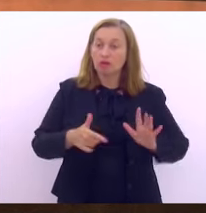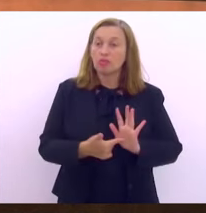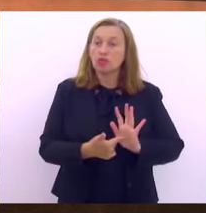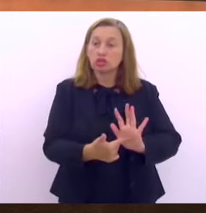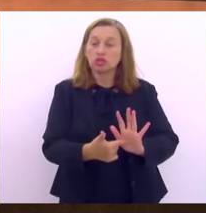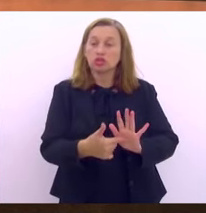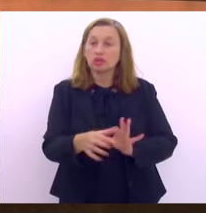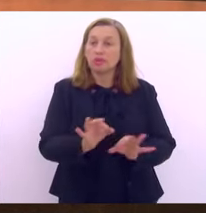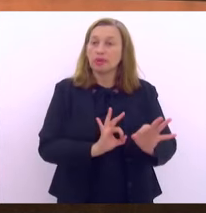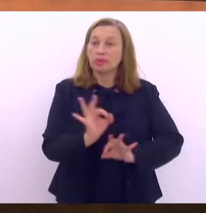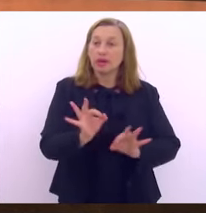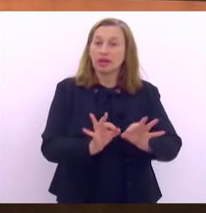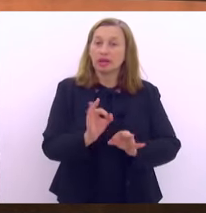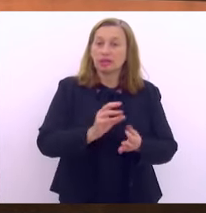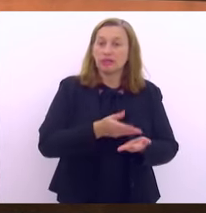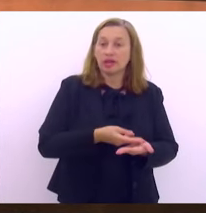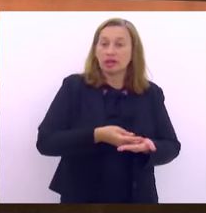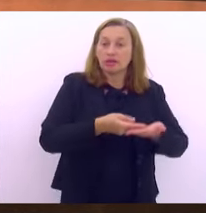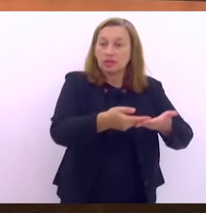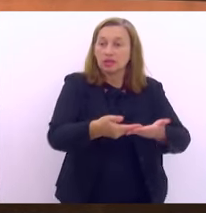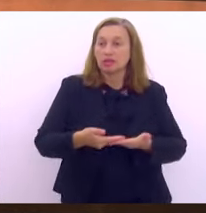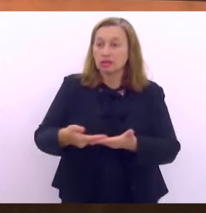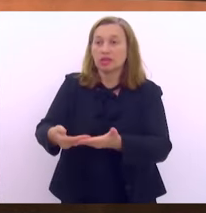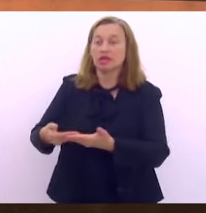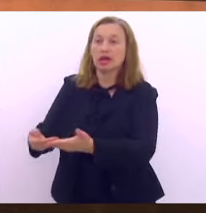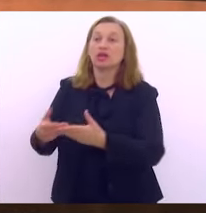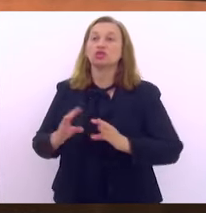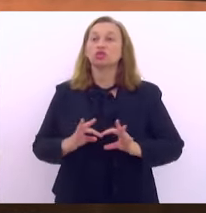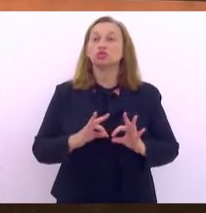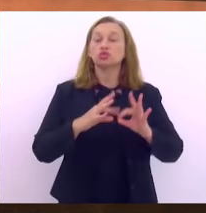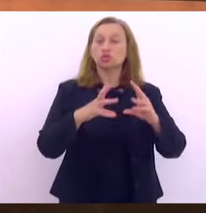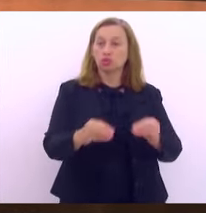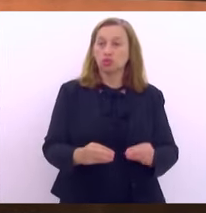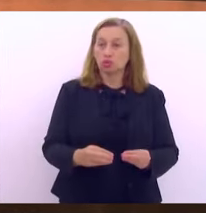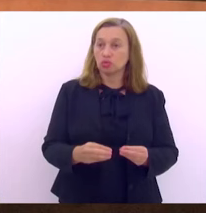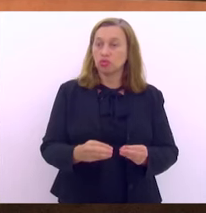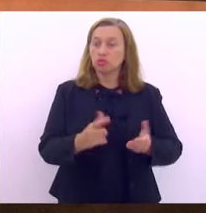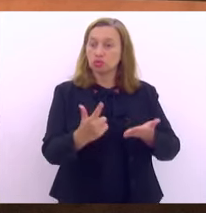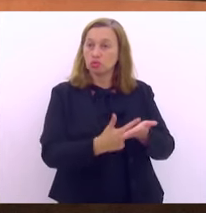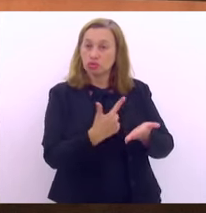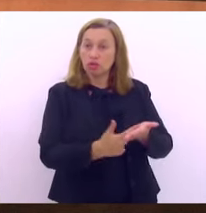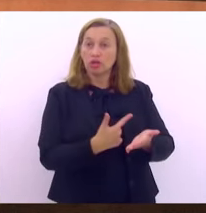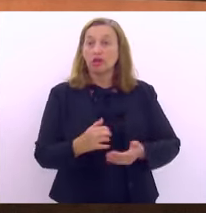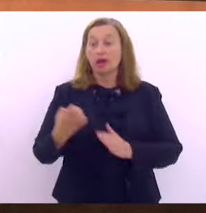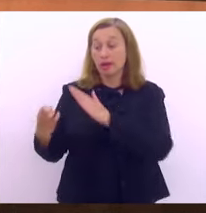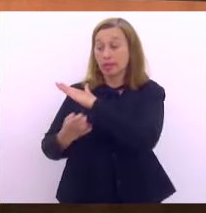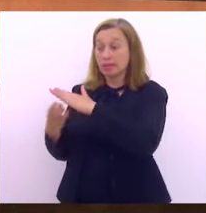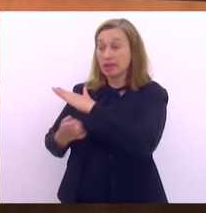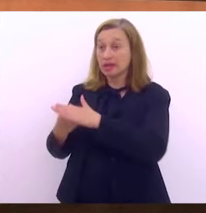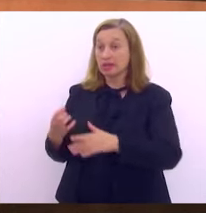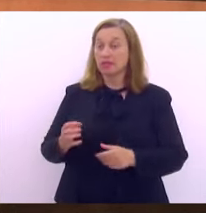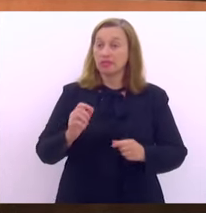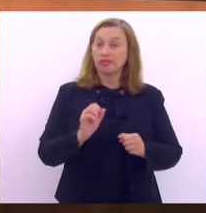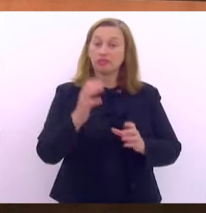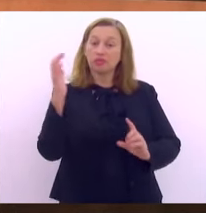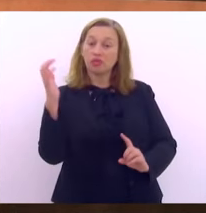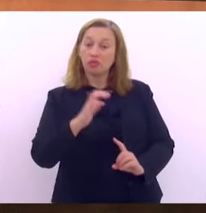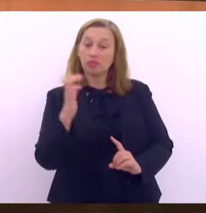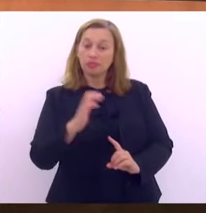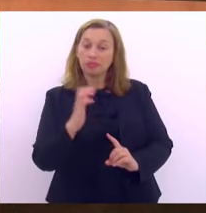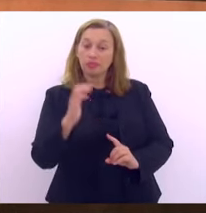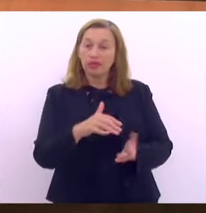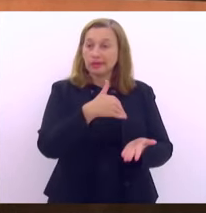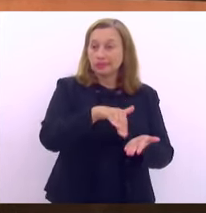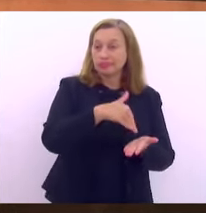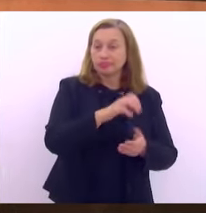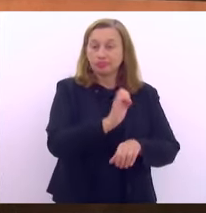estaria preparado para fazer as entregas. Essa empresa faz isso para pressionar a Secretaria de Educação